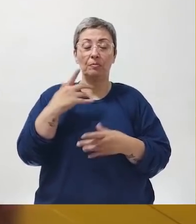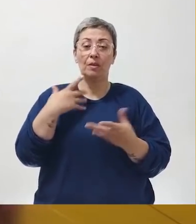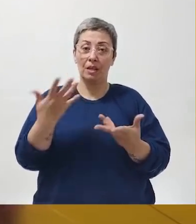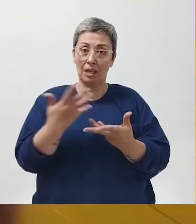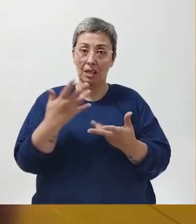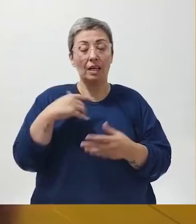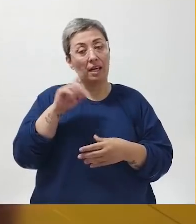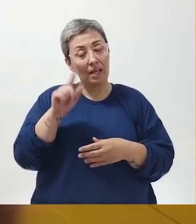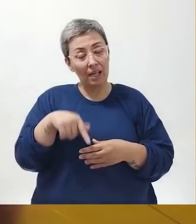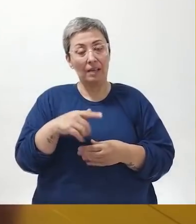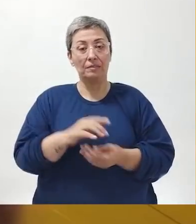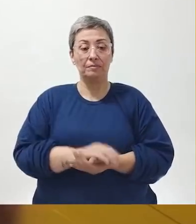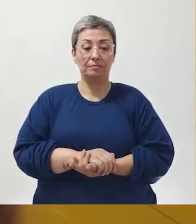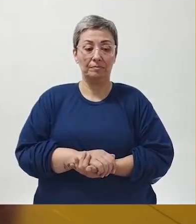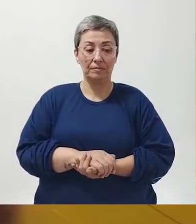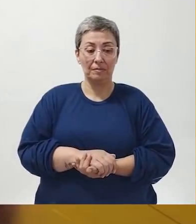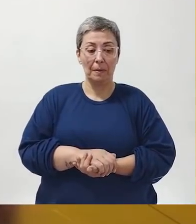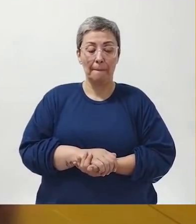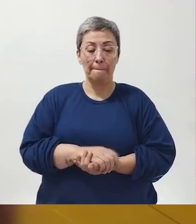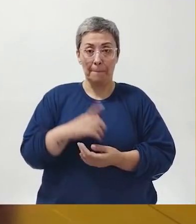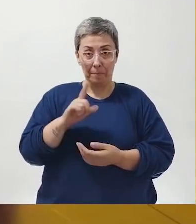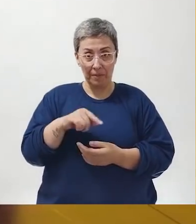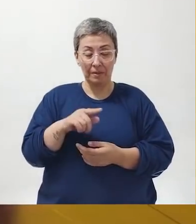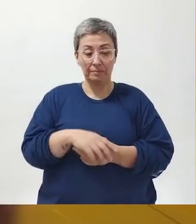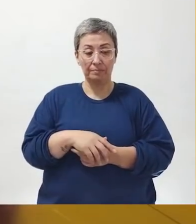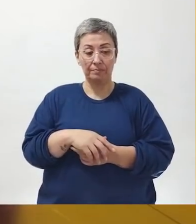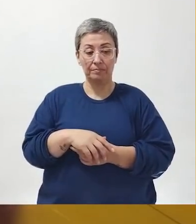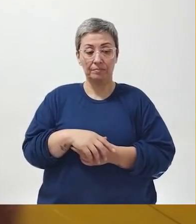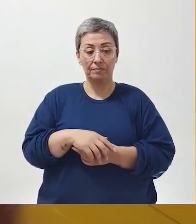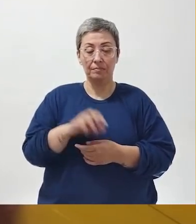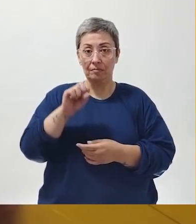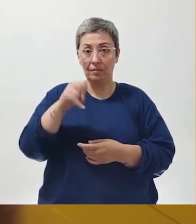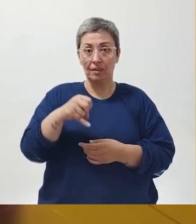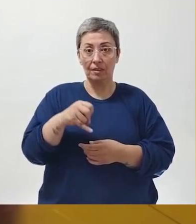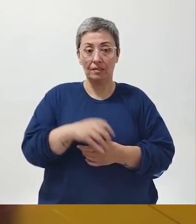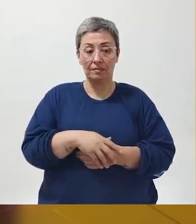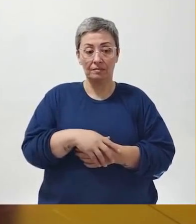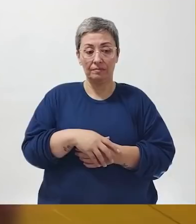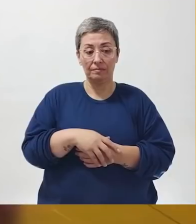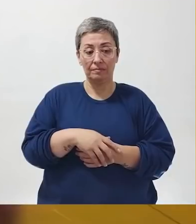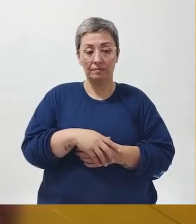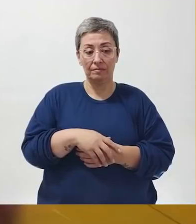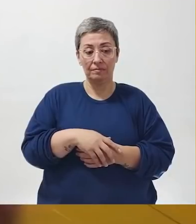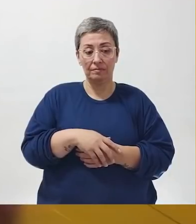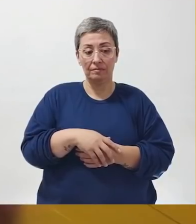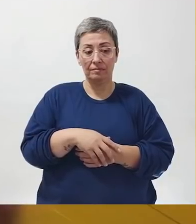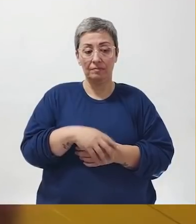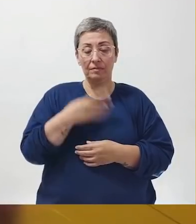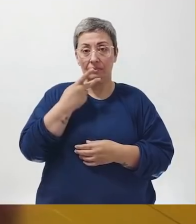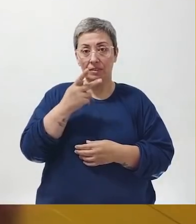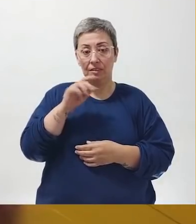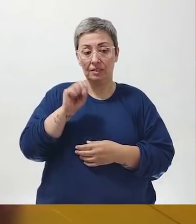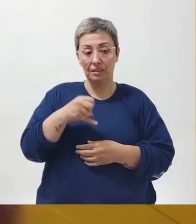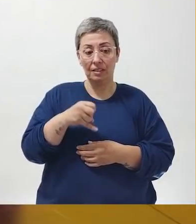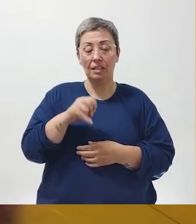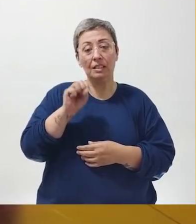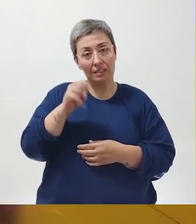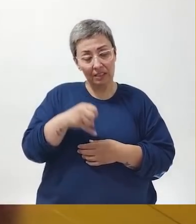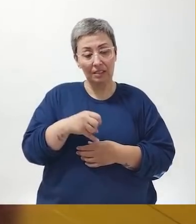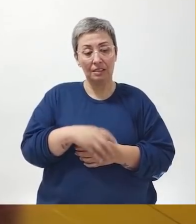ONU, simplesmente ONG, deduzindo que todo mundo que vai ler o seu texto já sabe do que se trata. Faça a descrição dessa sigla